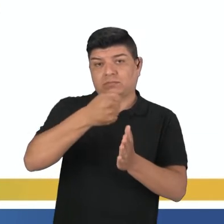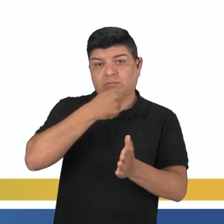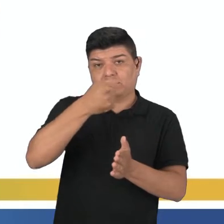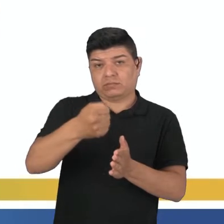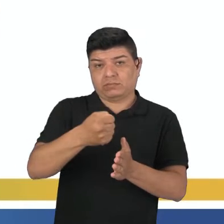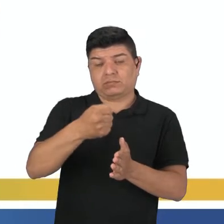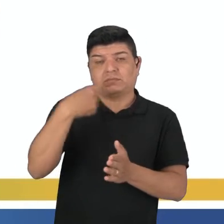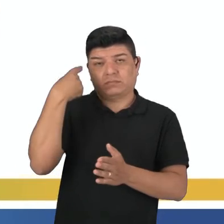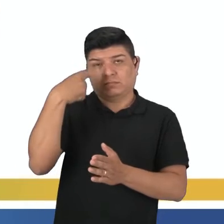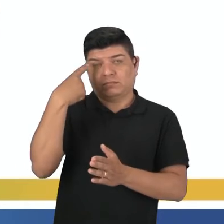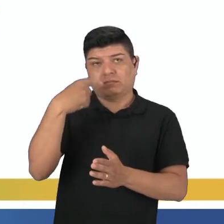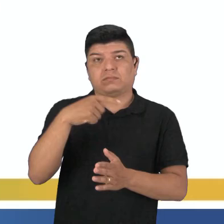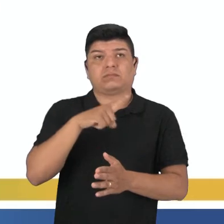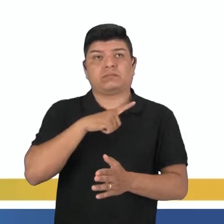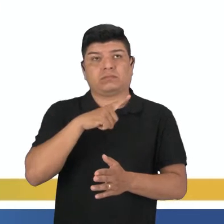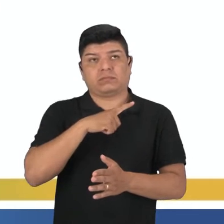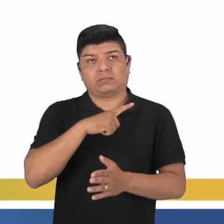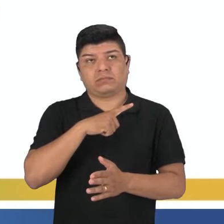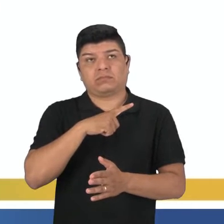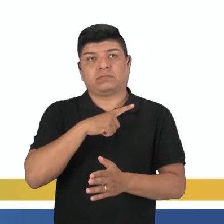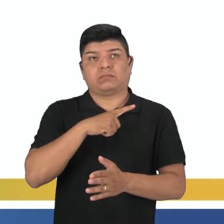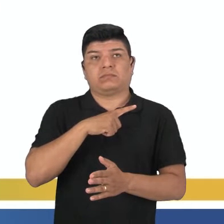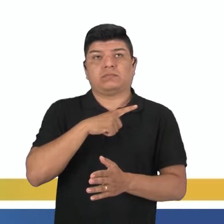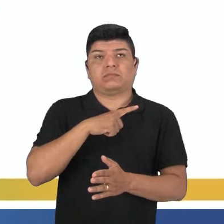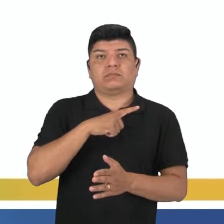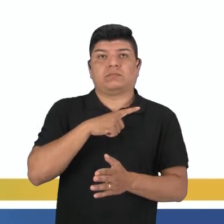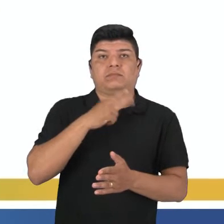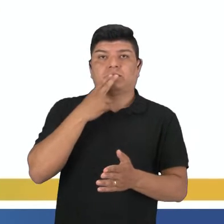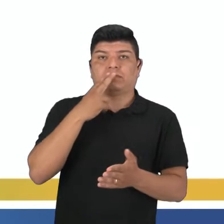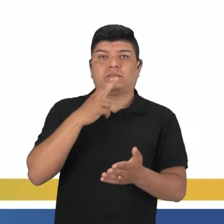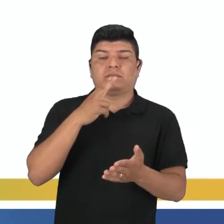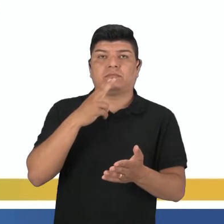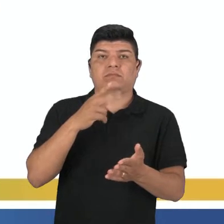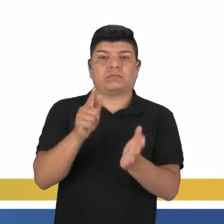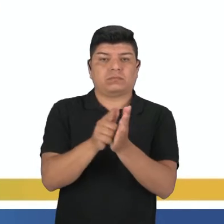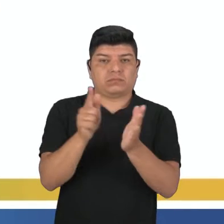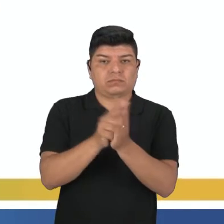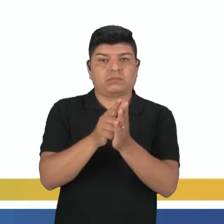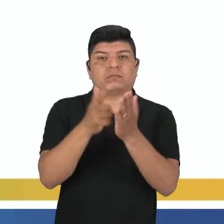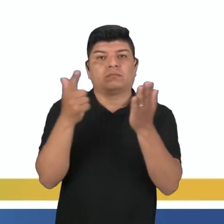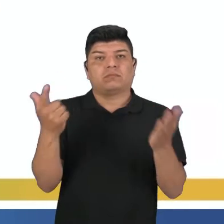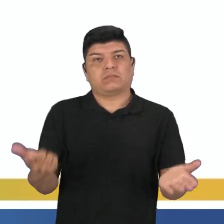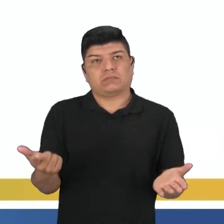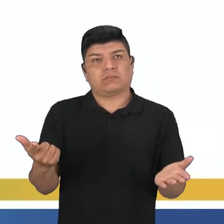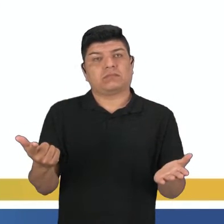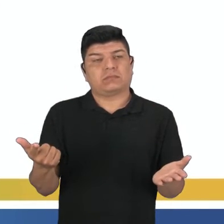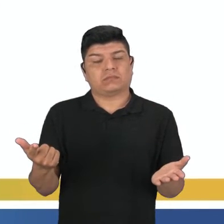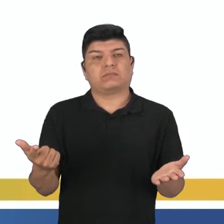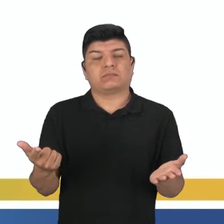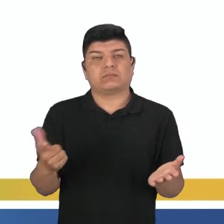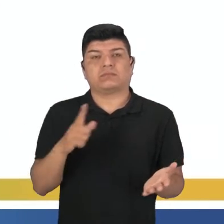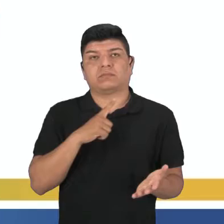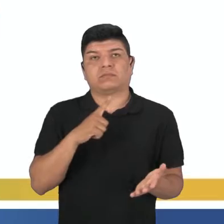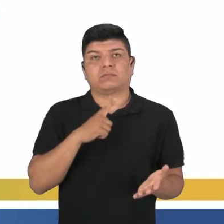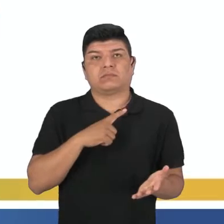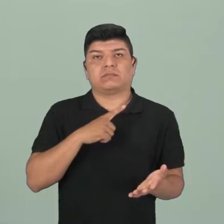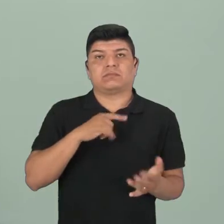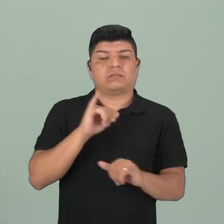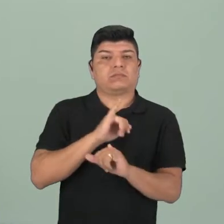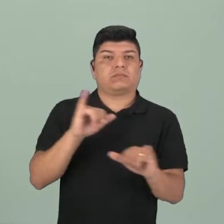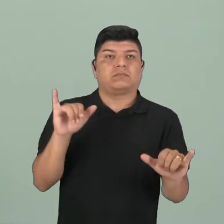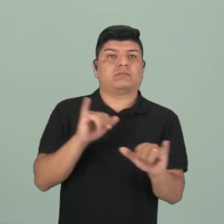jornalismo em espanhol. Aí eu tenho um periódico impresso, né, que é o jornal impresso. Tem telenotícia,